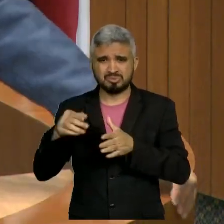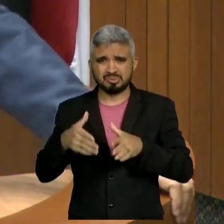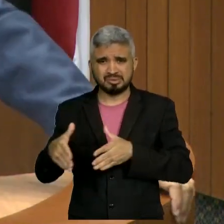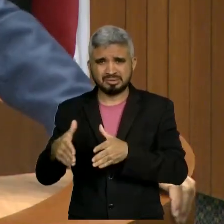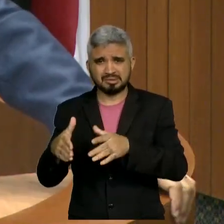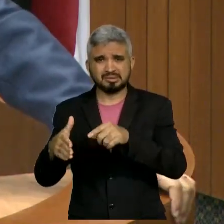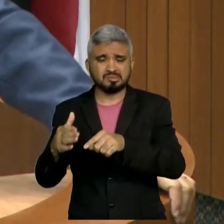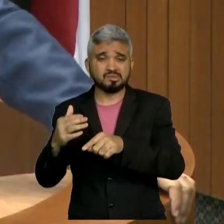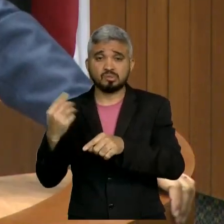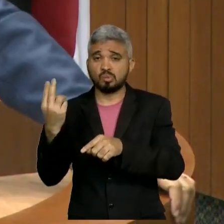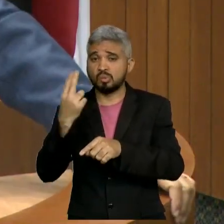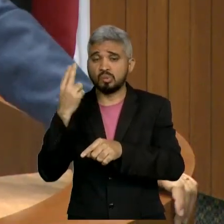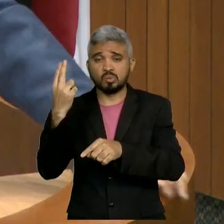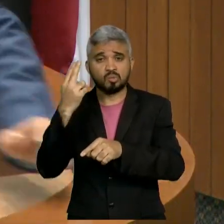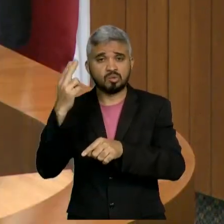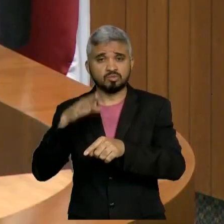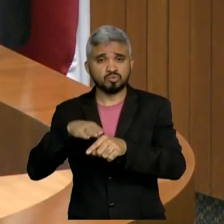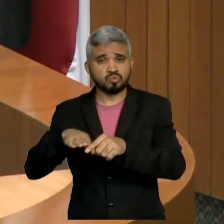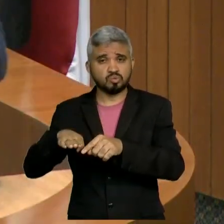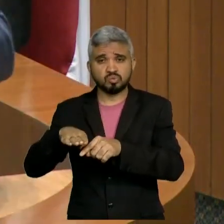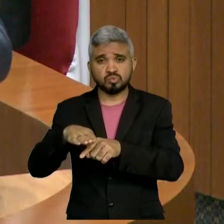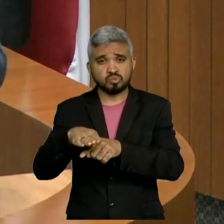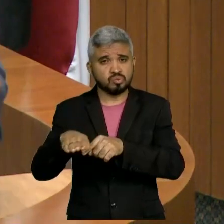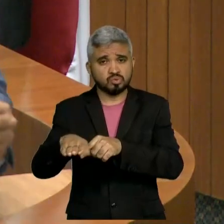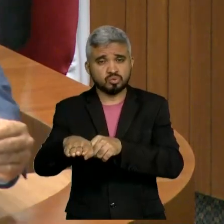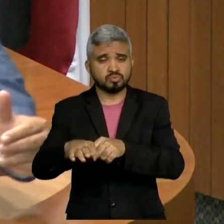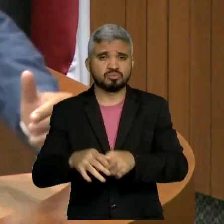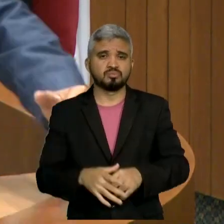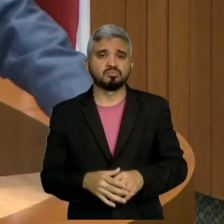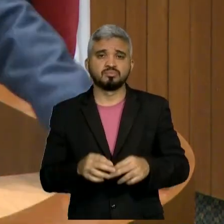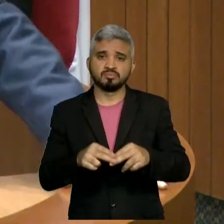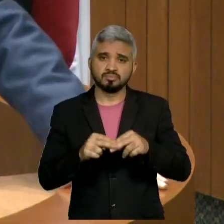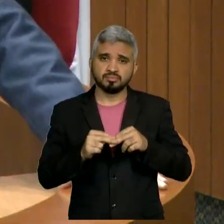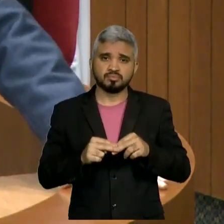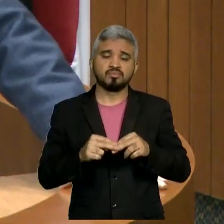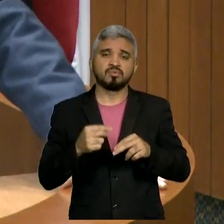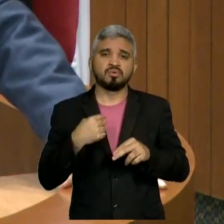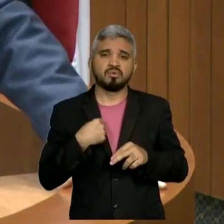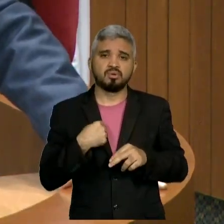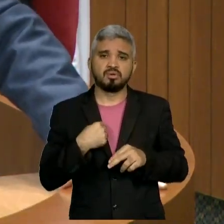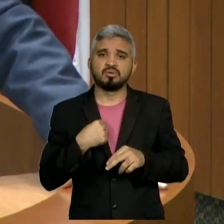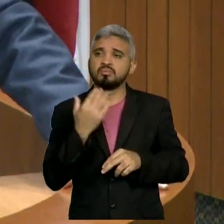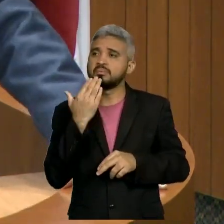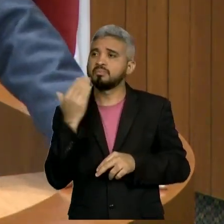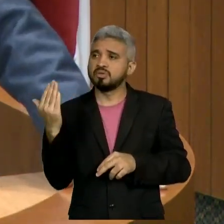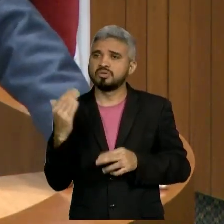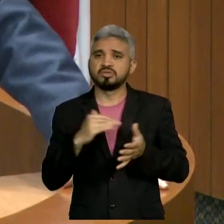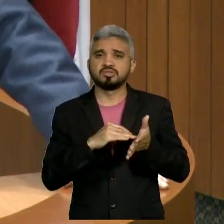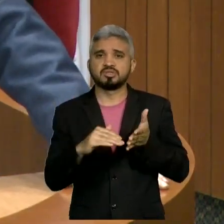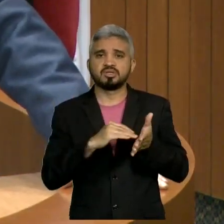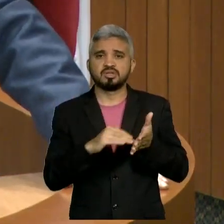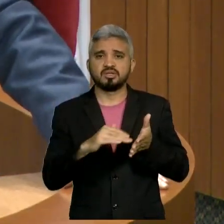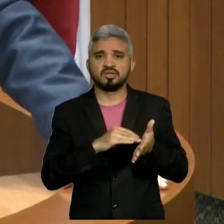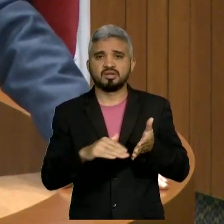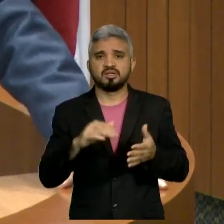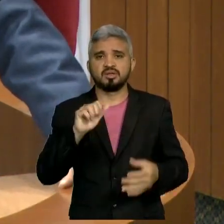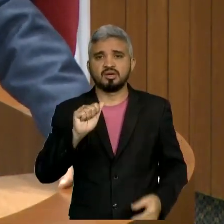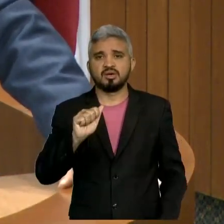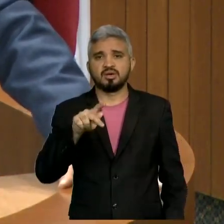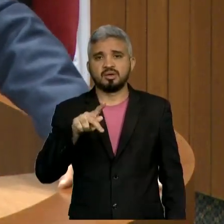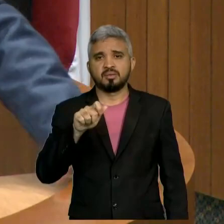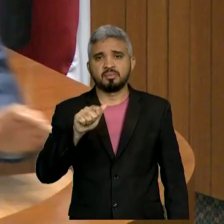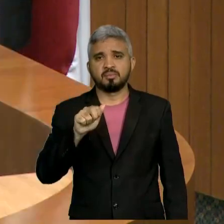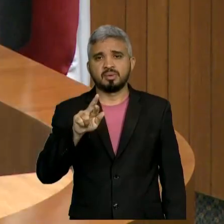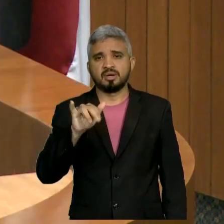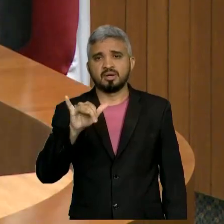disposição do povo de Pedro do Rosário para a gente fazer o diálogo com o secretário Aparício Madeira, que é uma pessoa sensível, para